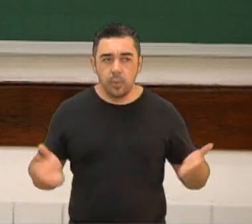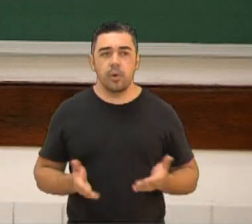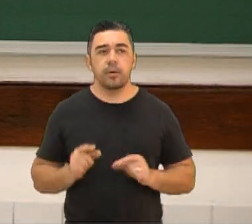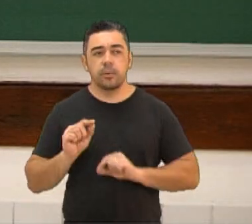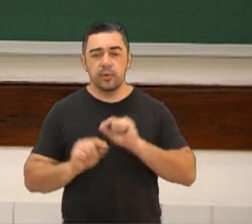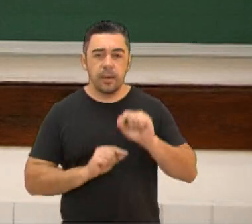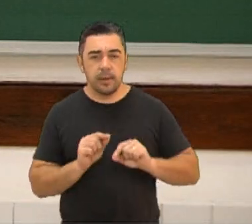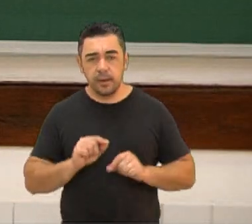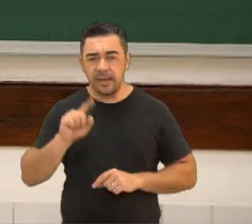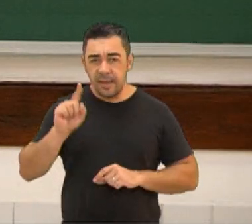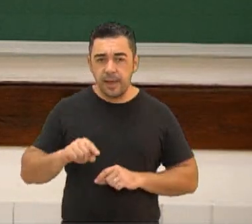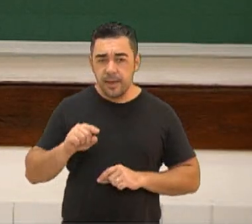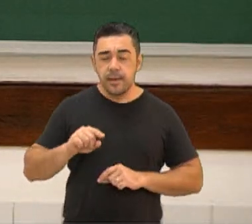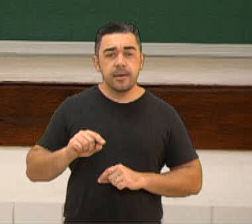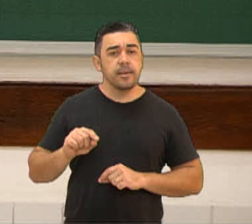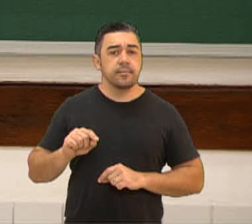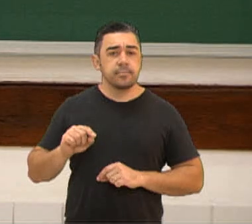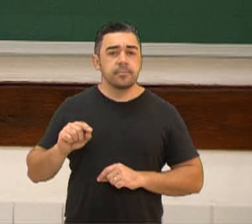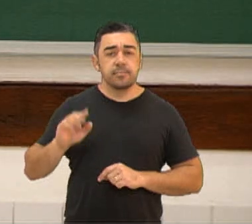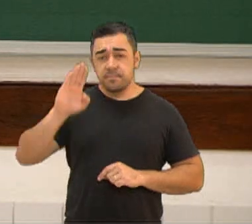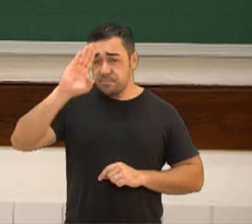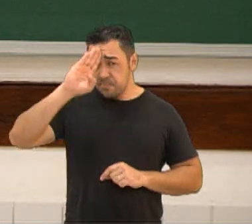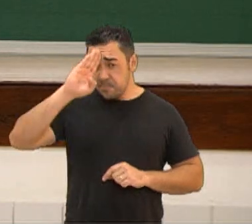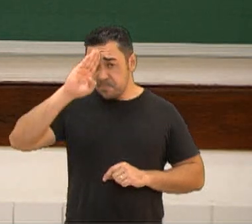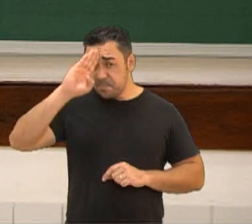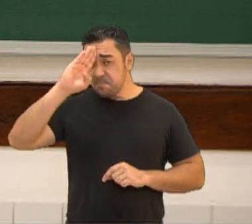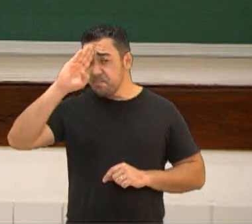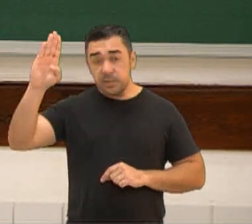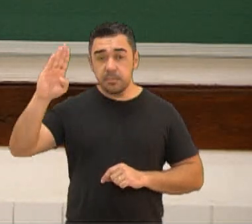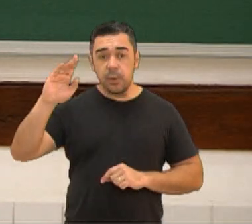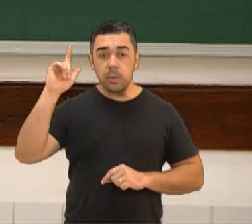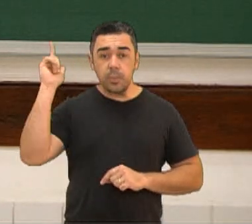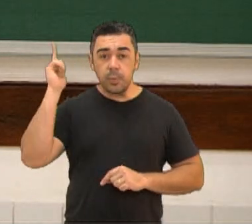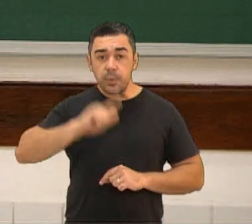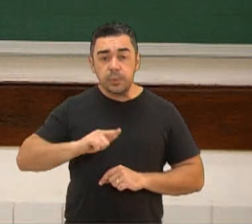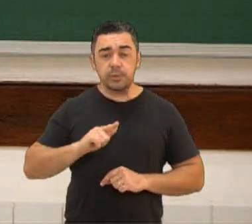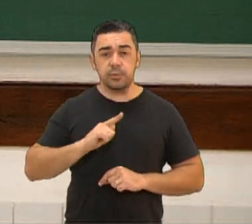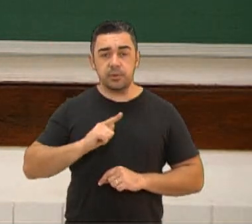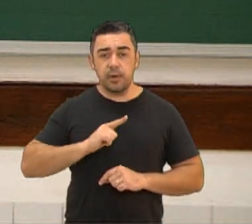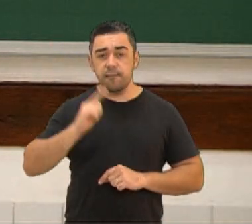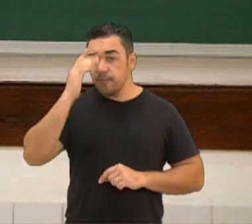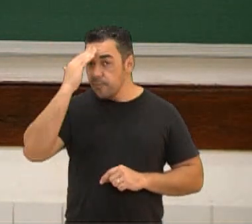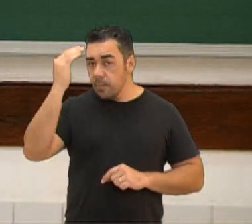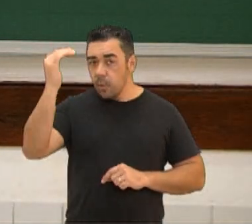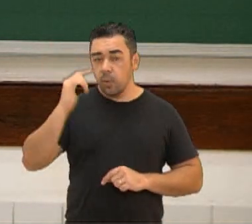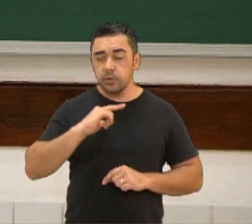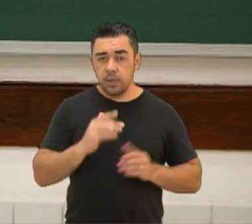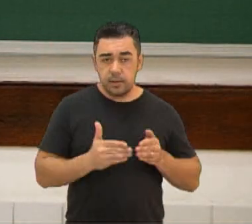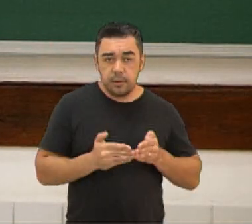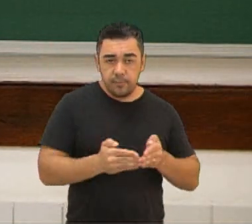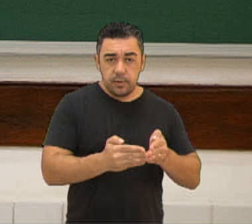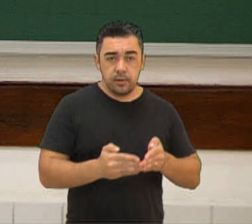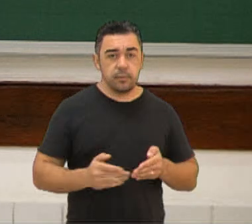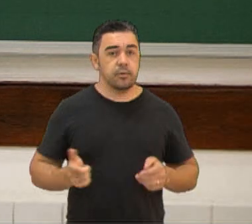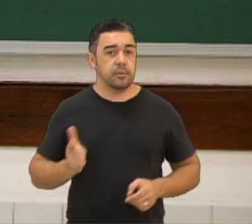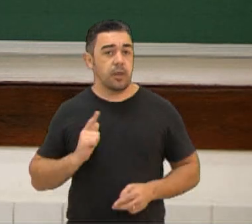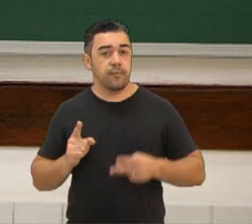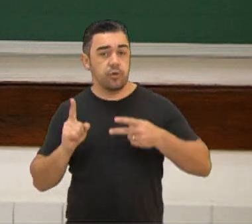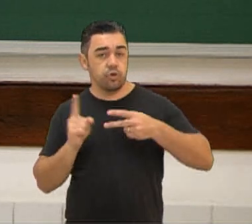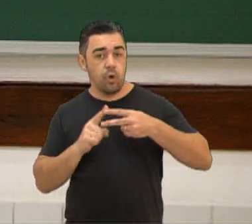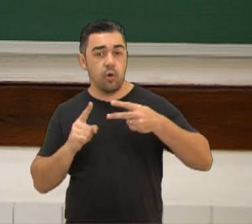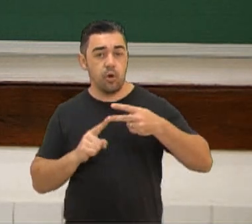falar quem foram que se destacaram, quem se destacou nessas grandes navegações. Tivemos dois